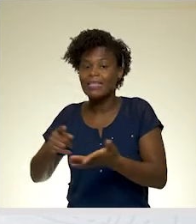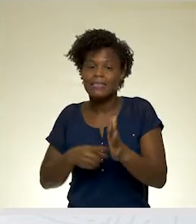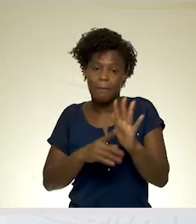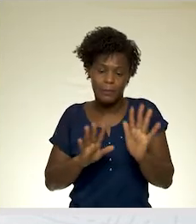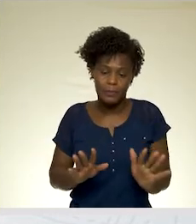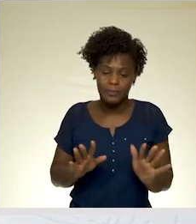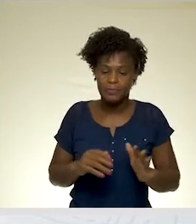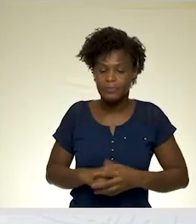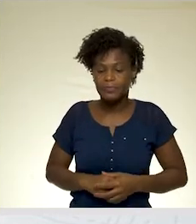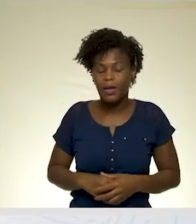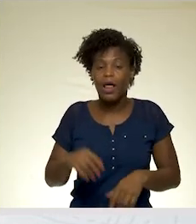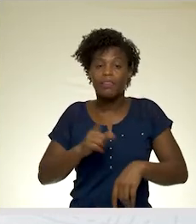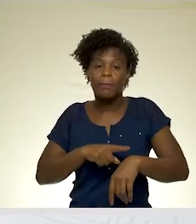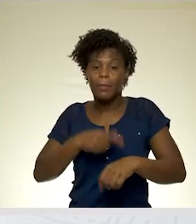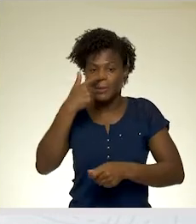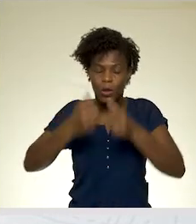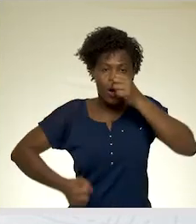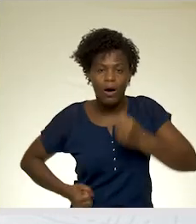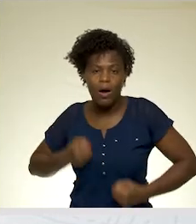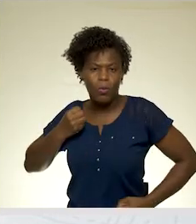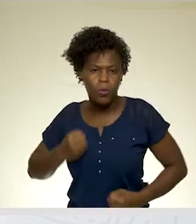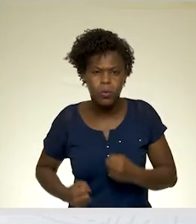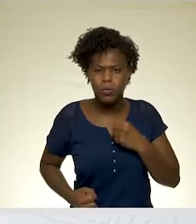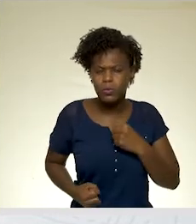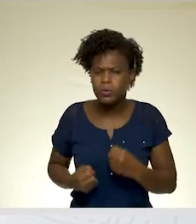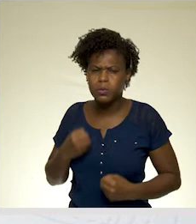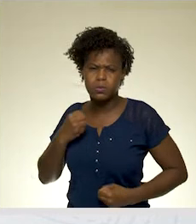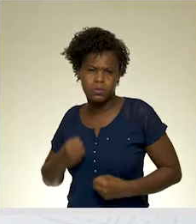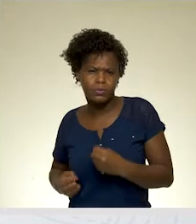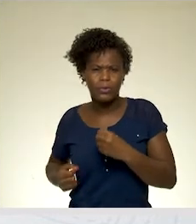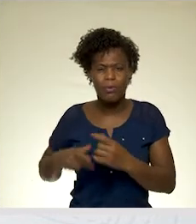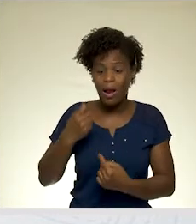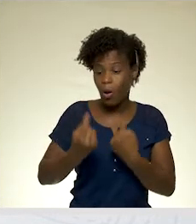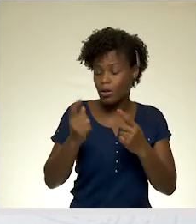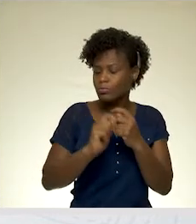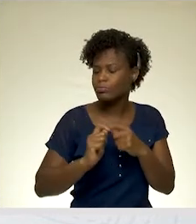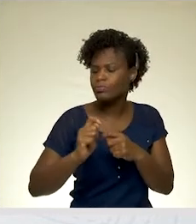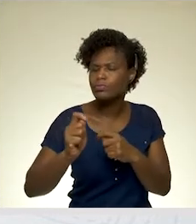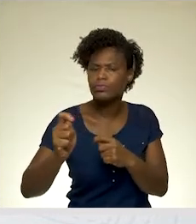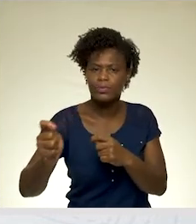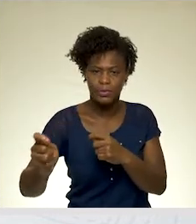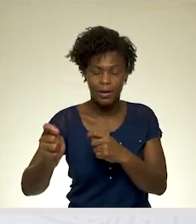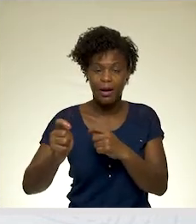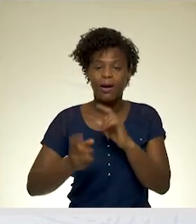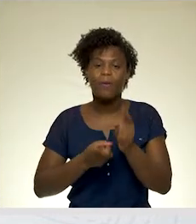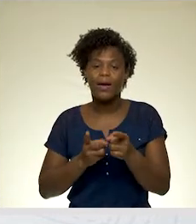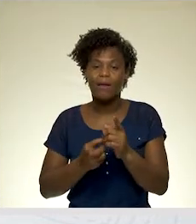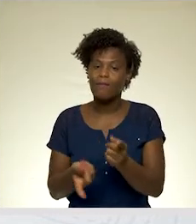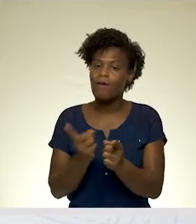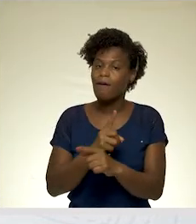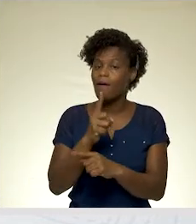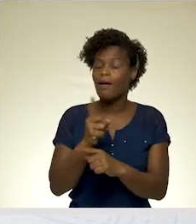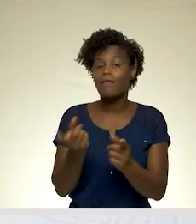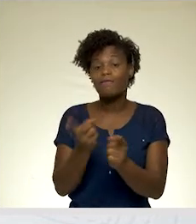Ora, o tempo que o atleta gasta a percorrer uma determinada distância é